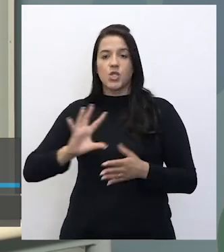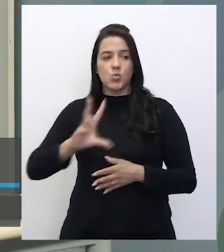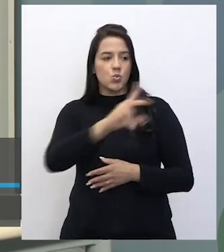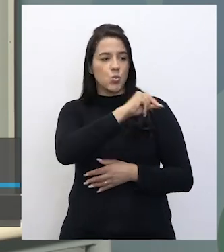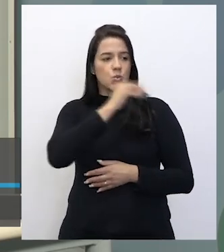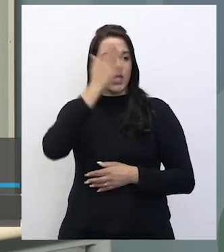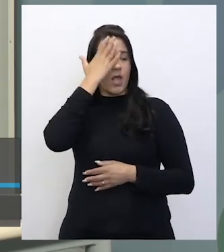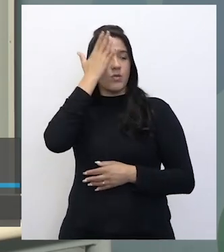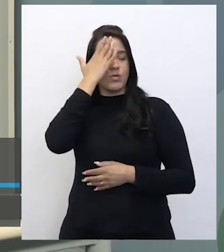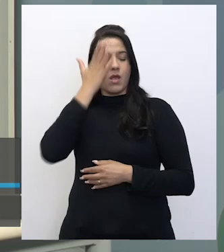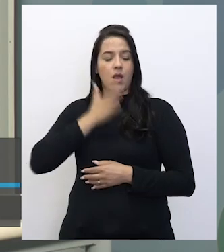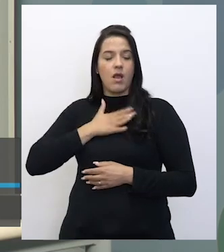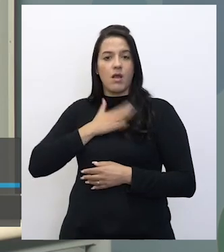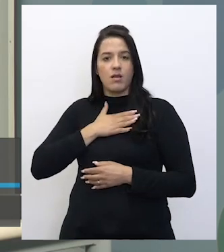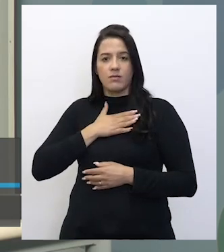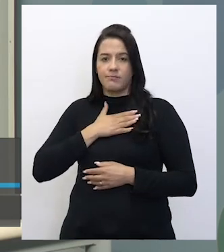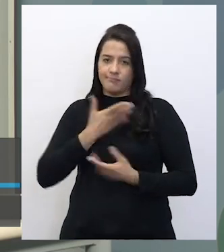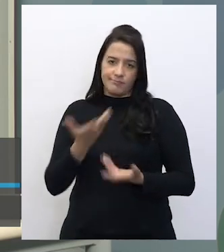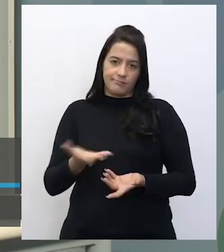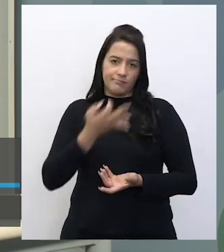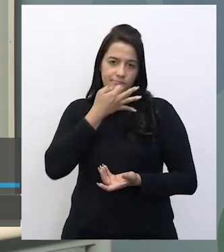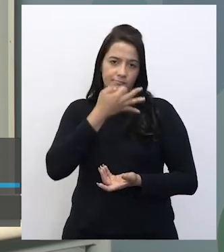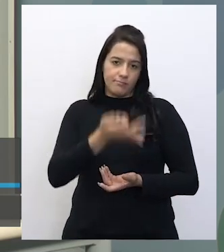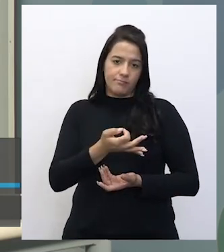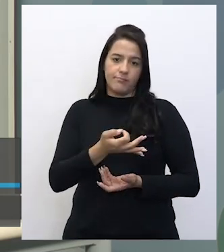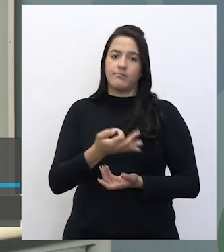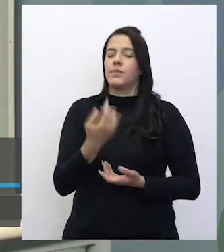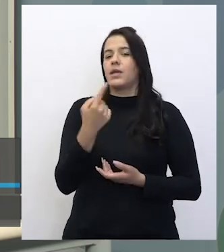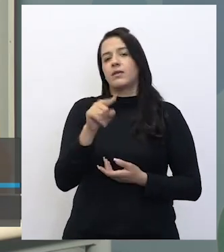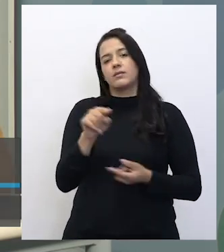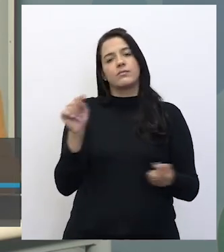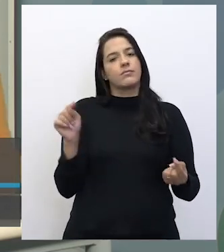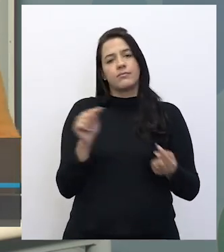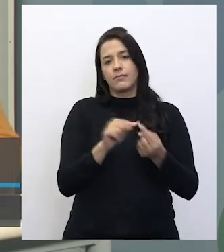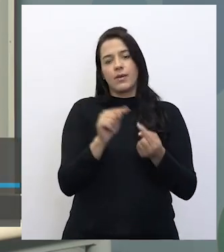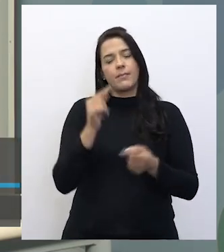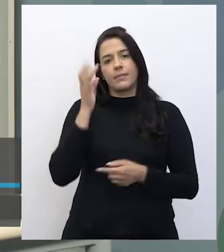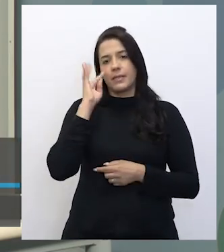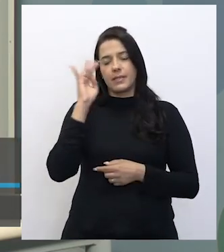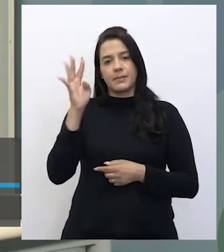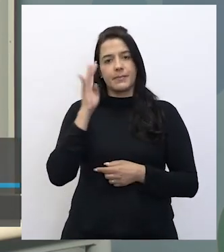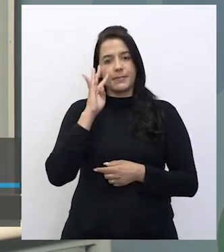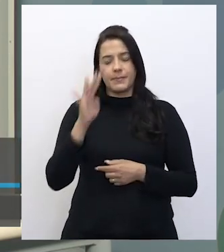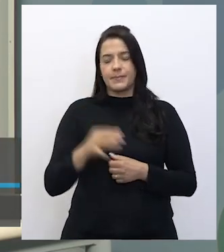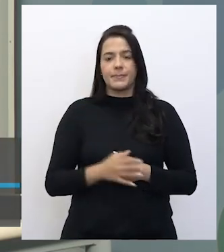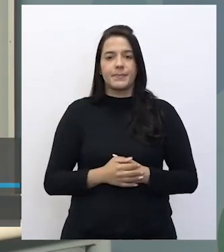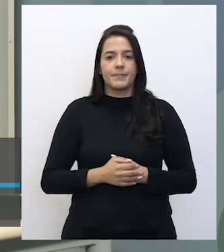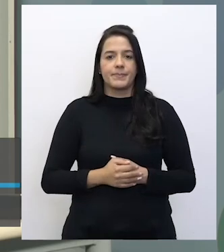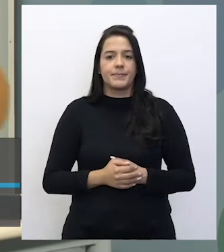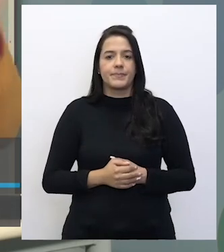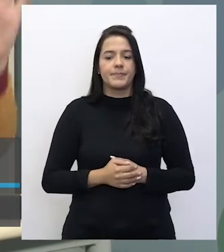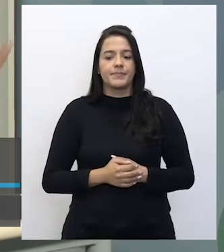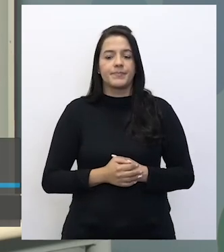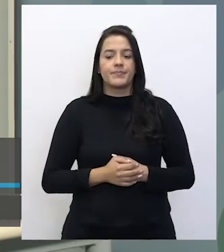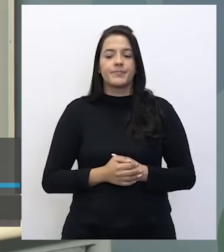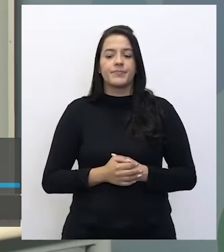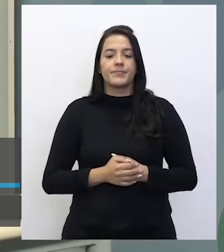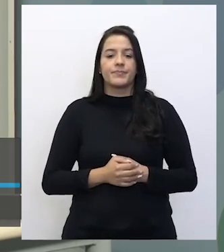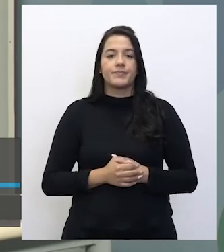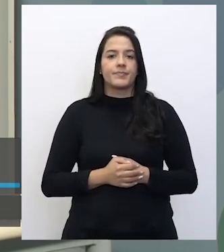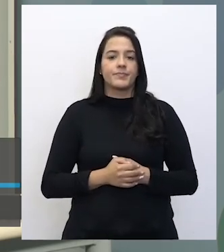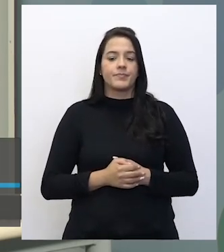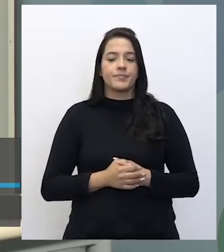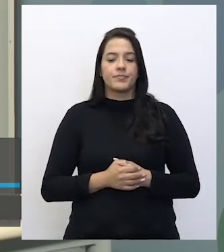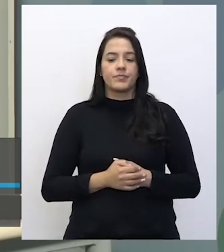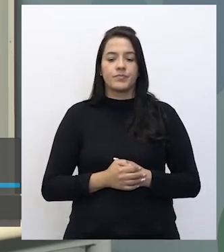absoluta, também mero opinionismo. E isto, certamente, diz o Caio Prado Júnior, não é